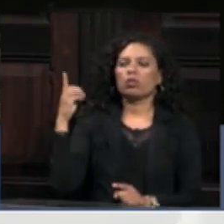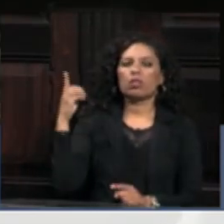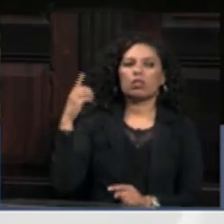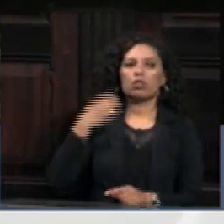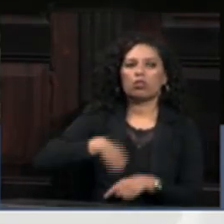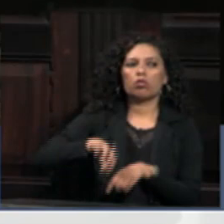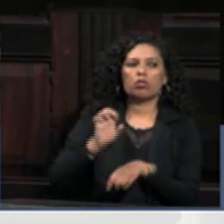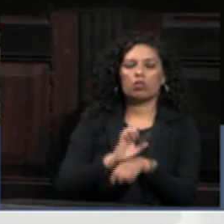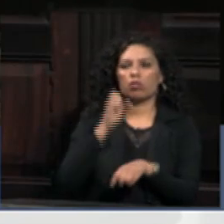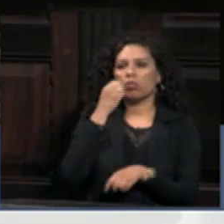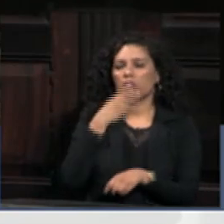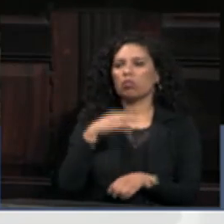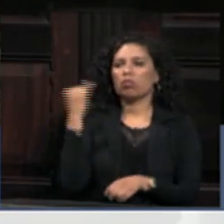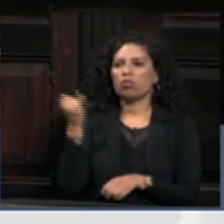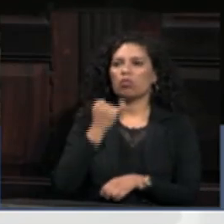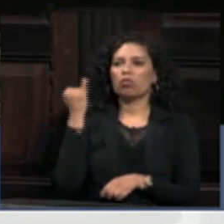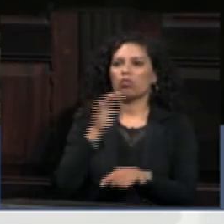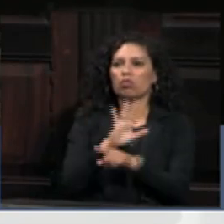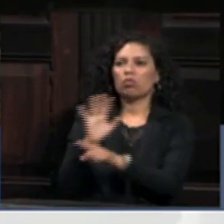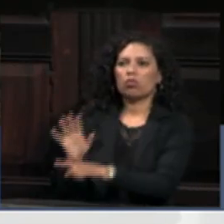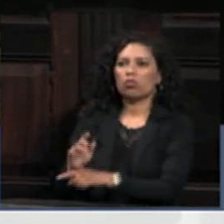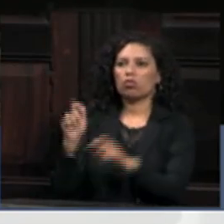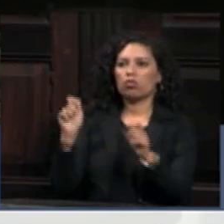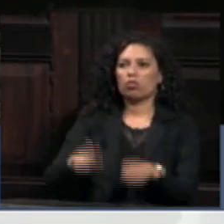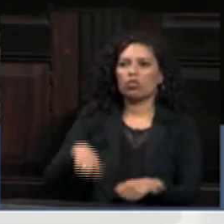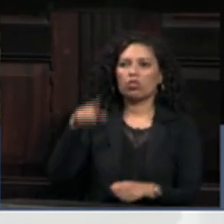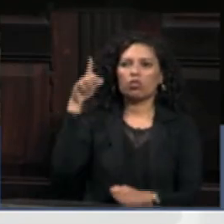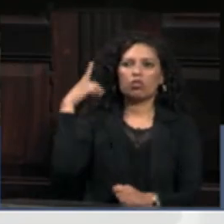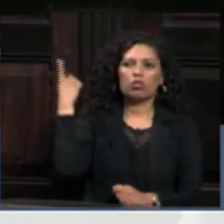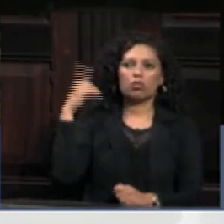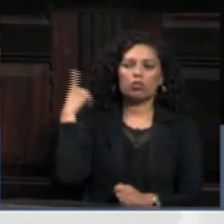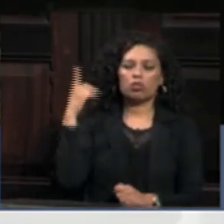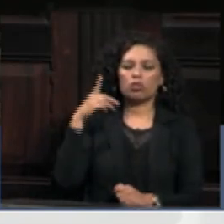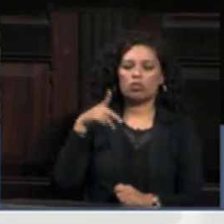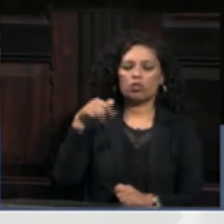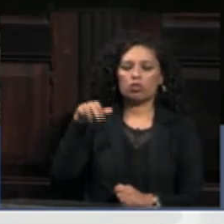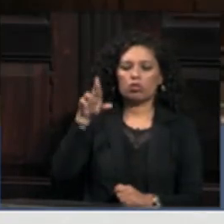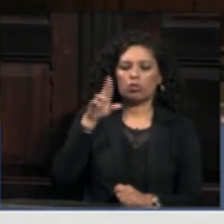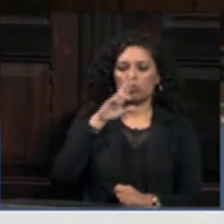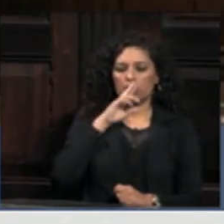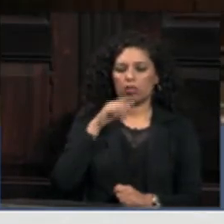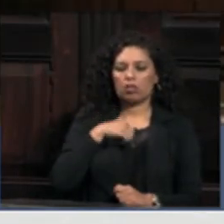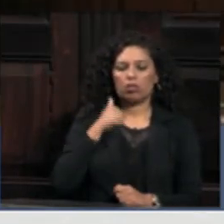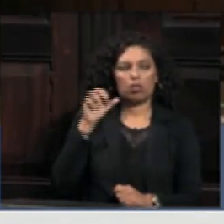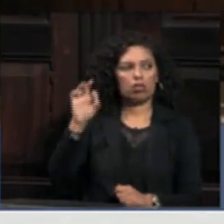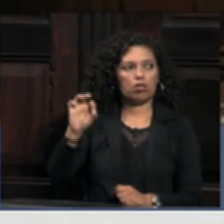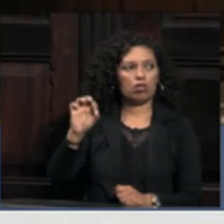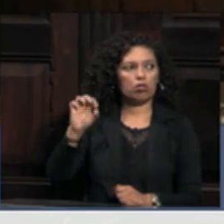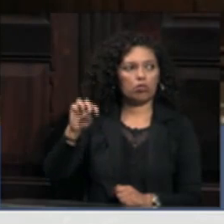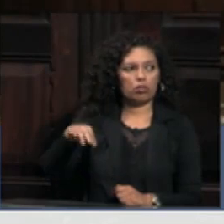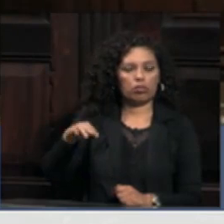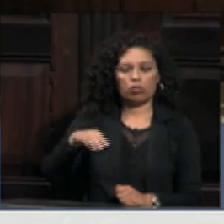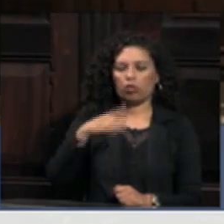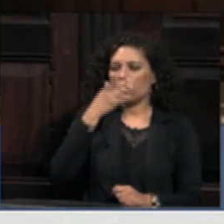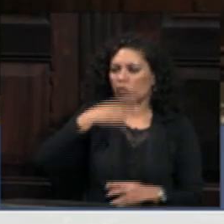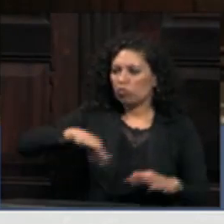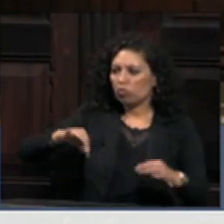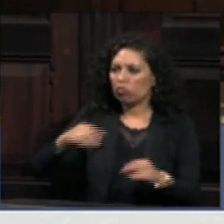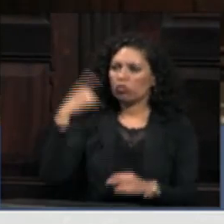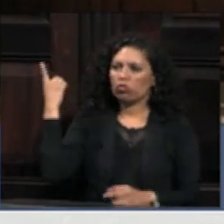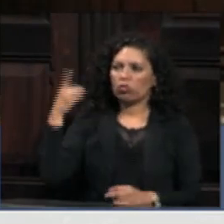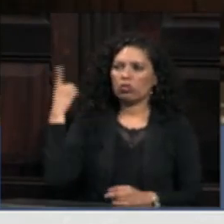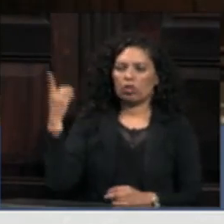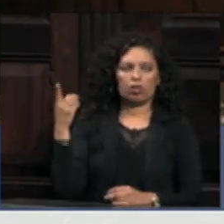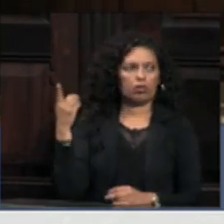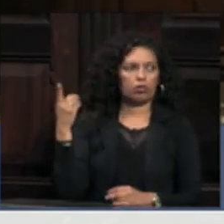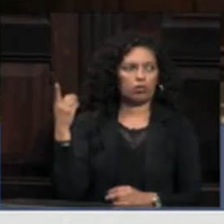Janeiro. Então, deputado Paulo Ramos, vossa excelência dispõe de 10 minutos. Senhor presidente, senhoras e senhores deputados,